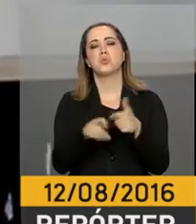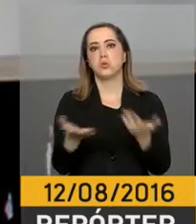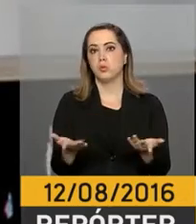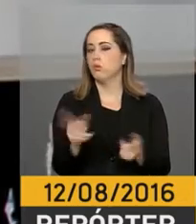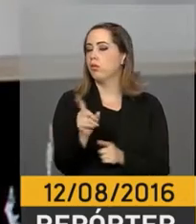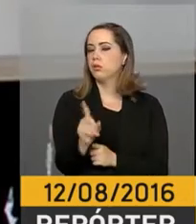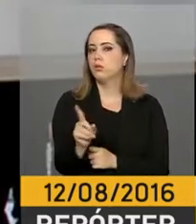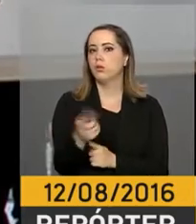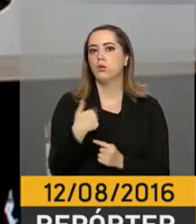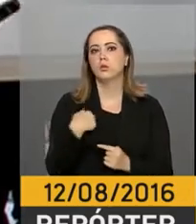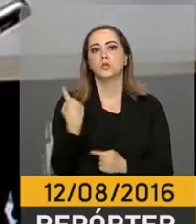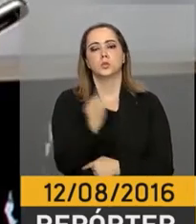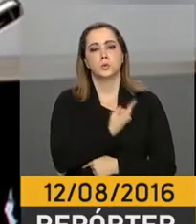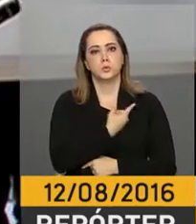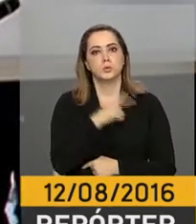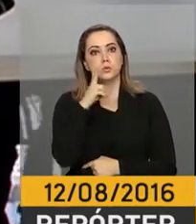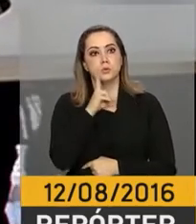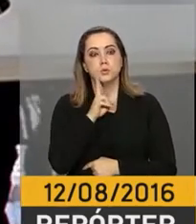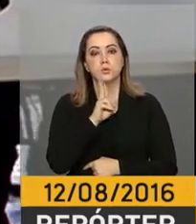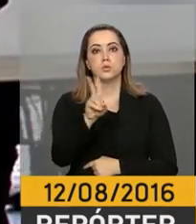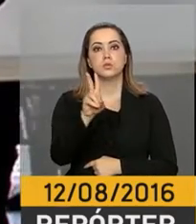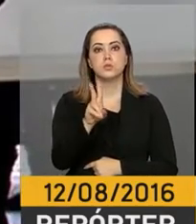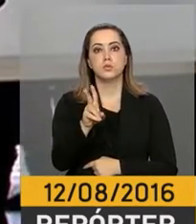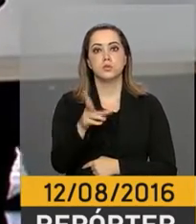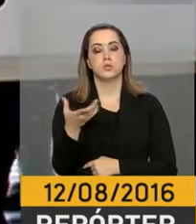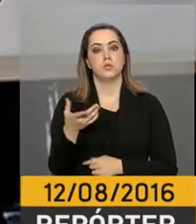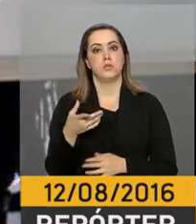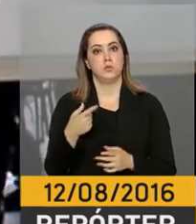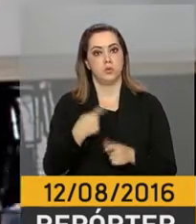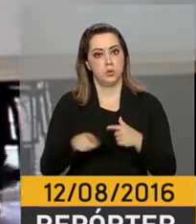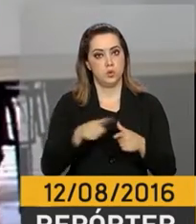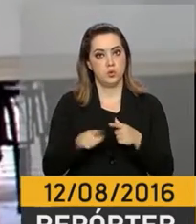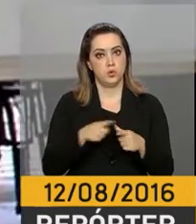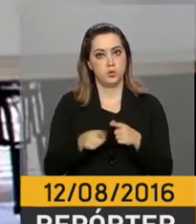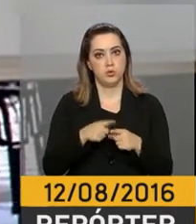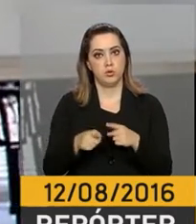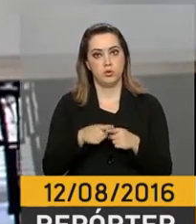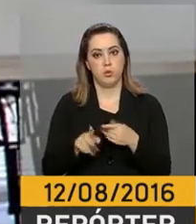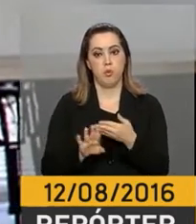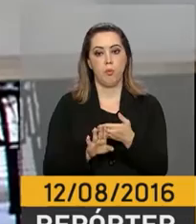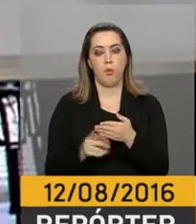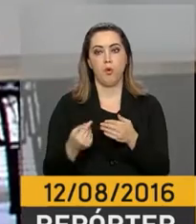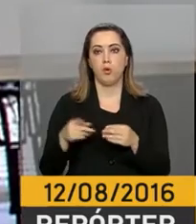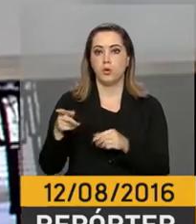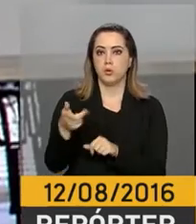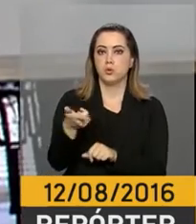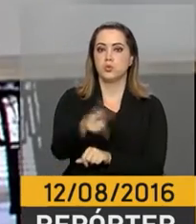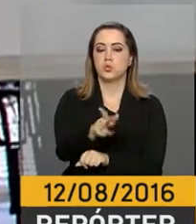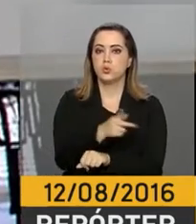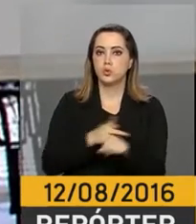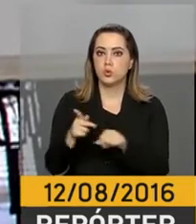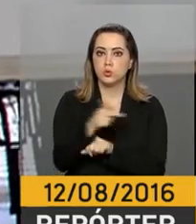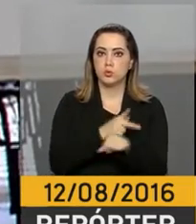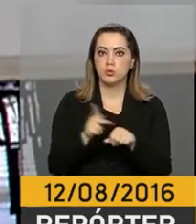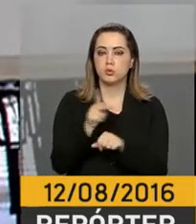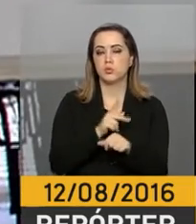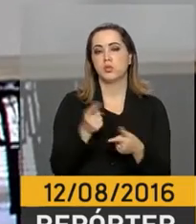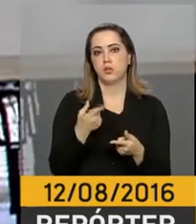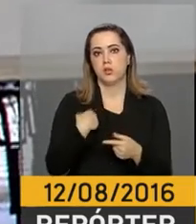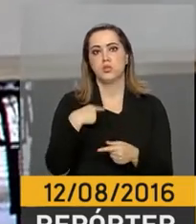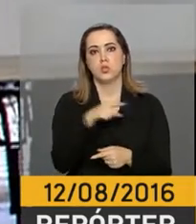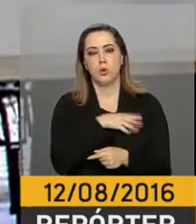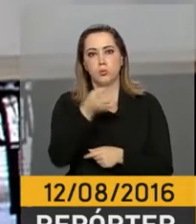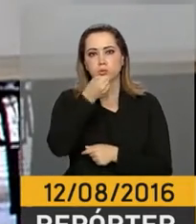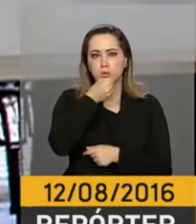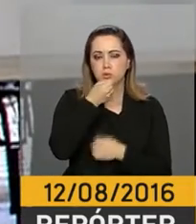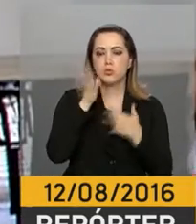contrário. A questão externa veio para o Brasil com a Olimpíada, a própria imprensa deu bastante repercussão, como era natural que desse, a